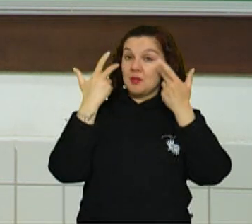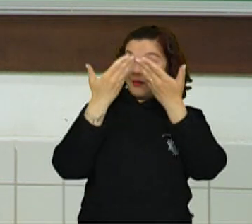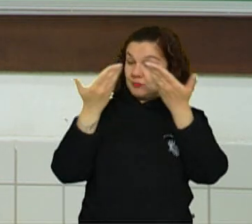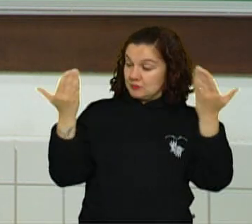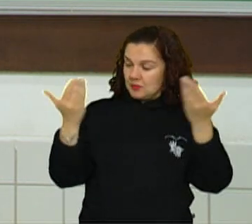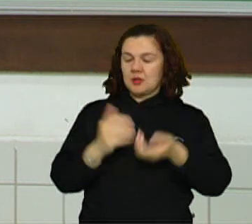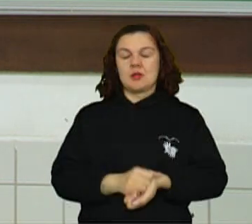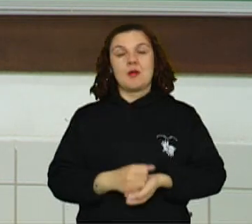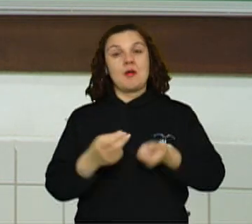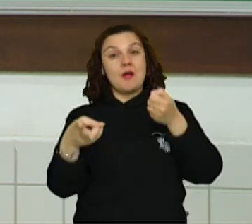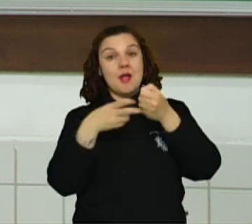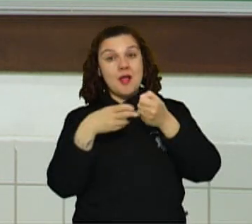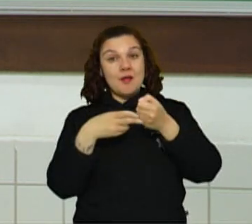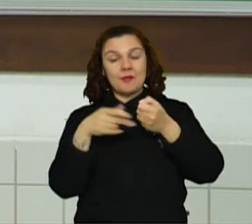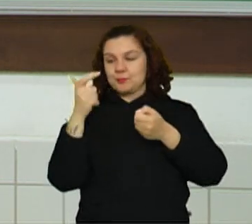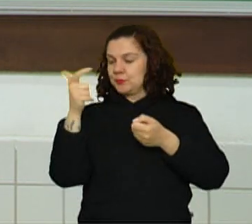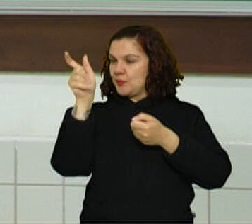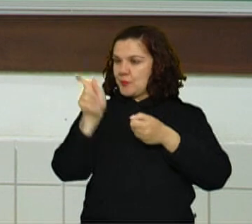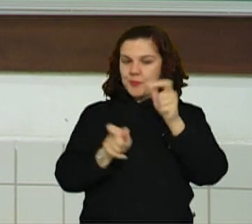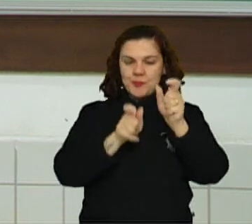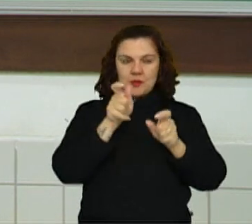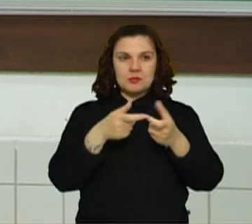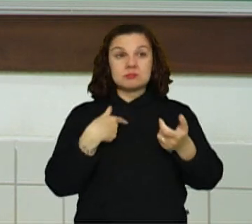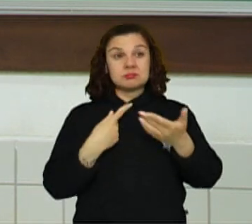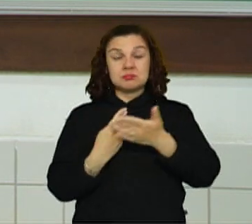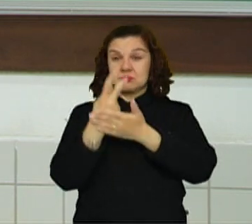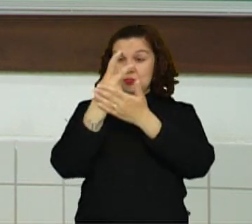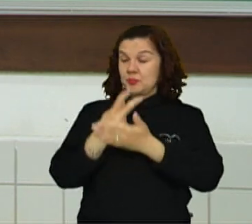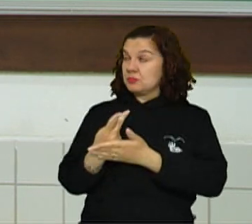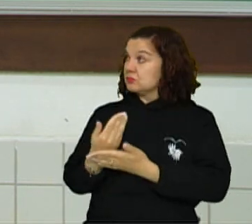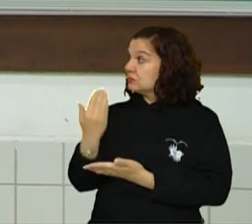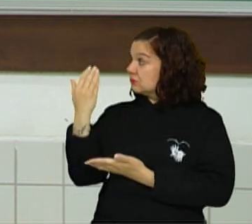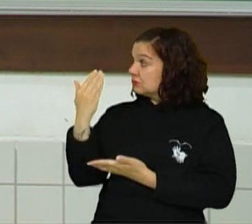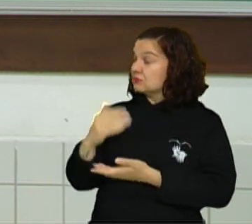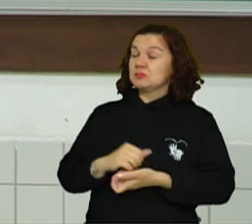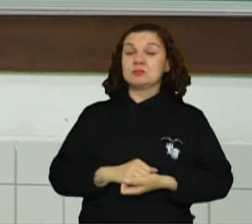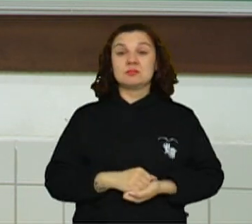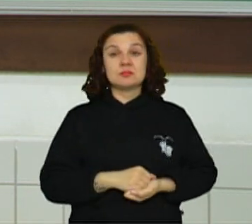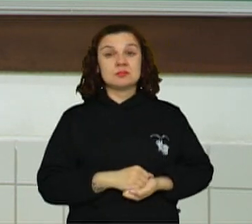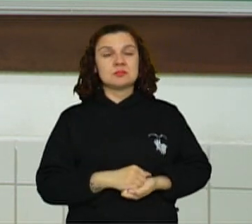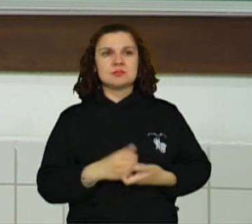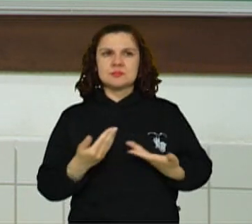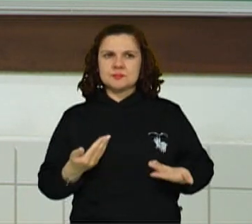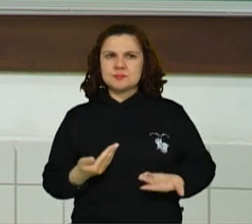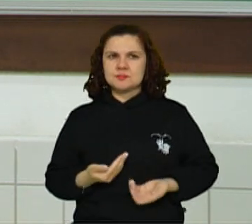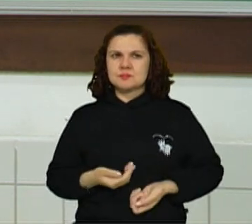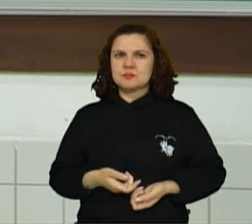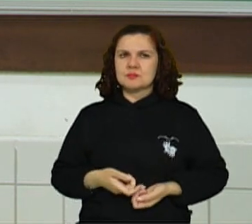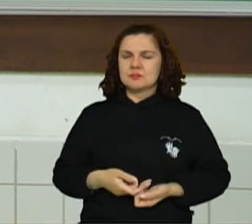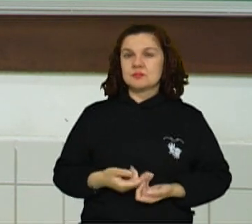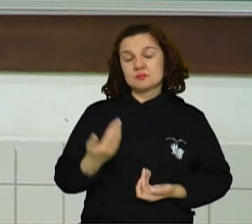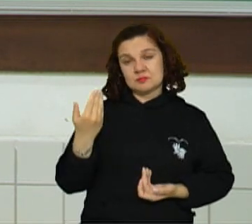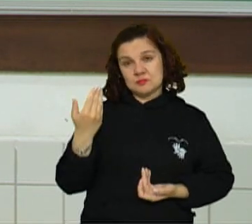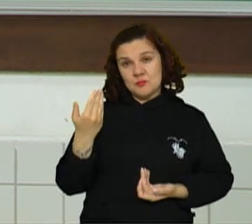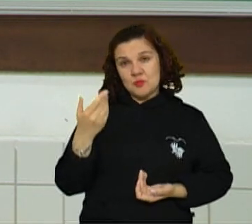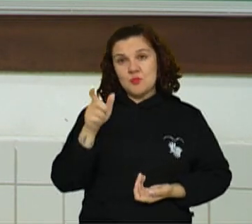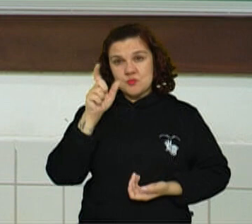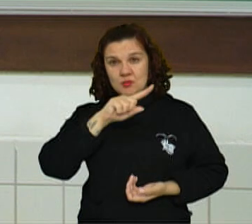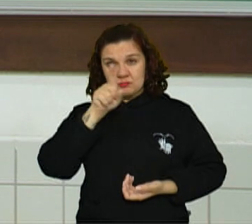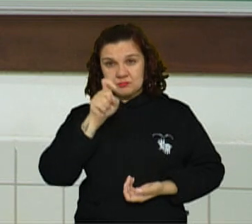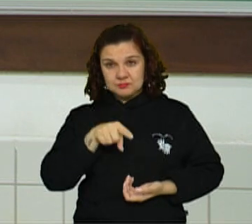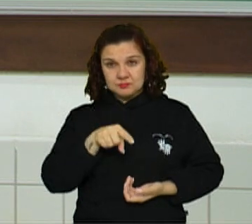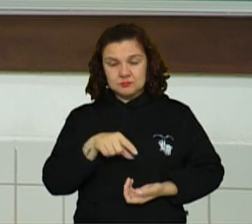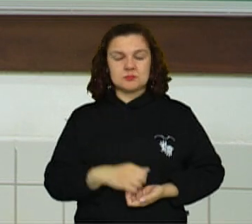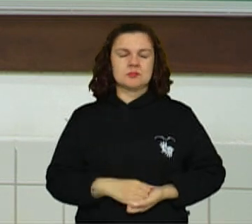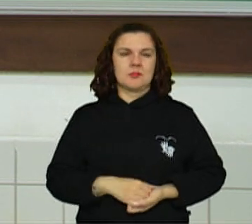né? É os verbos impessoais. Então, eu vou procurar ali. Bom, o sujeito estar indeterminado? Não, né?